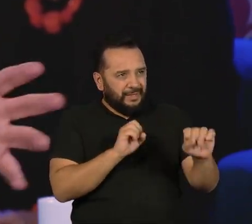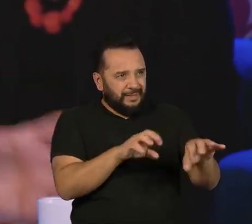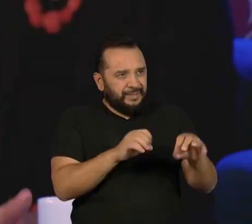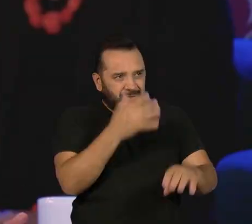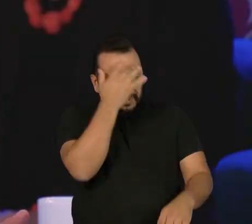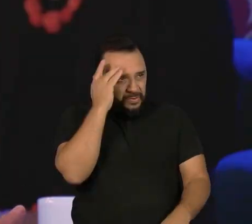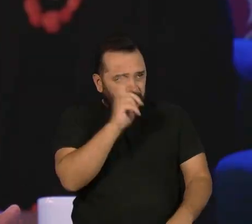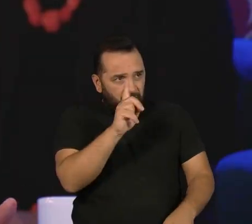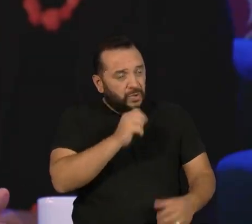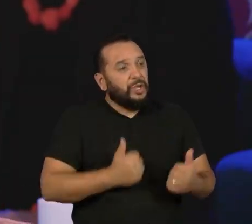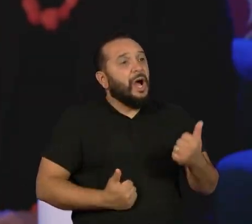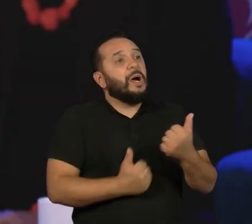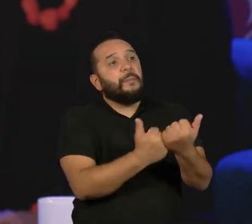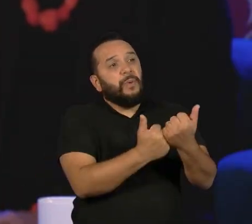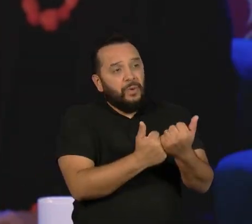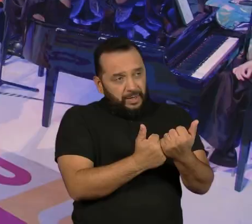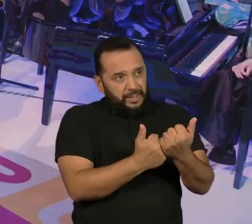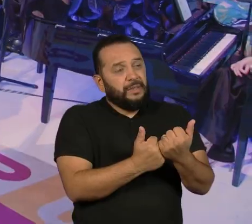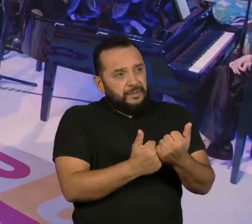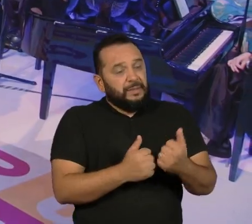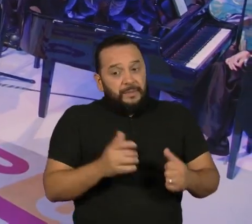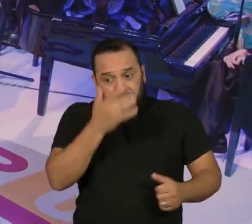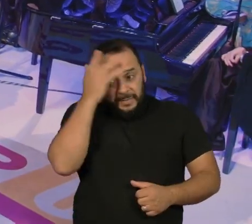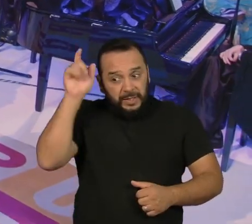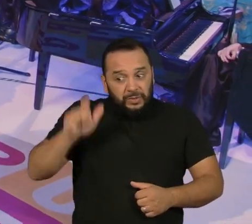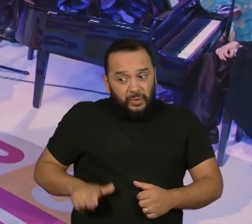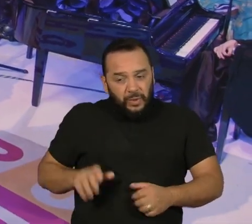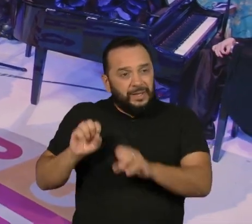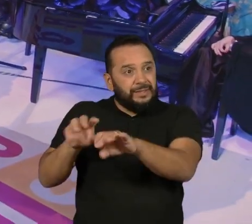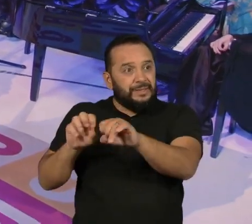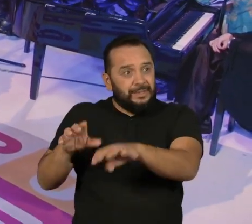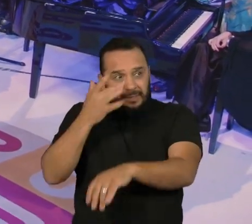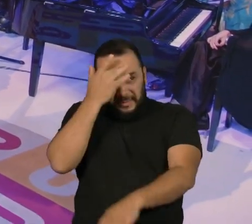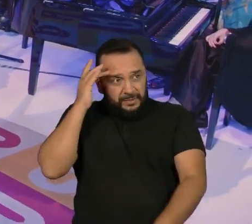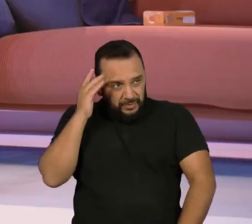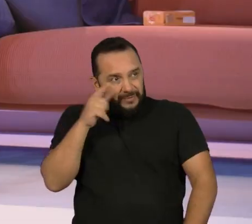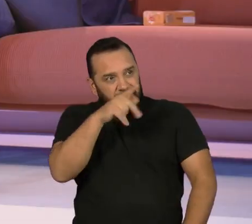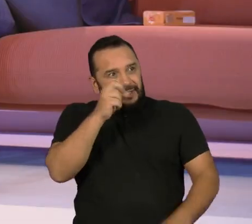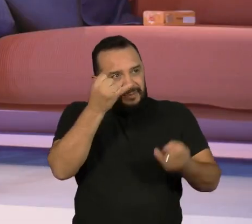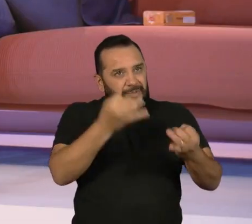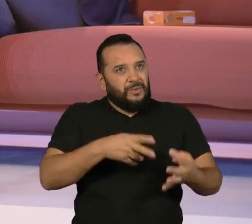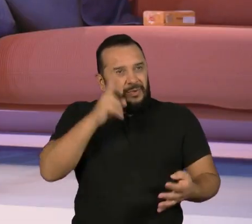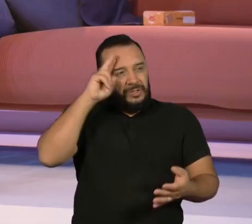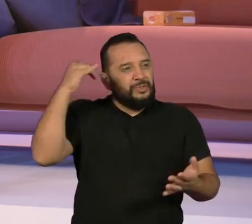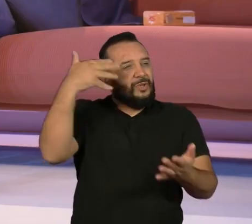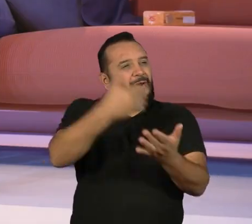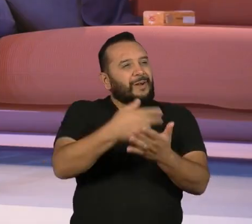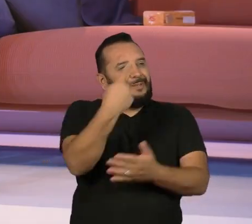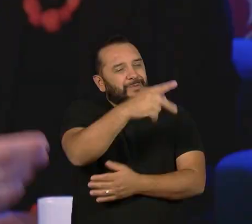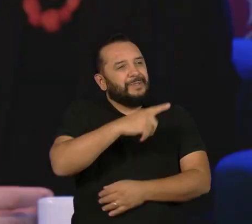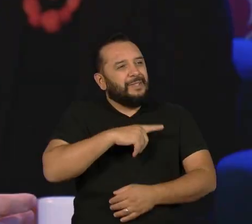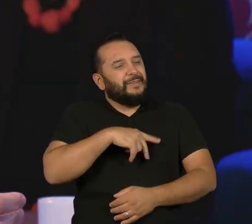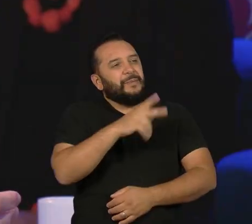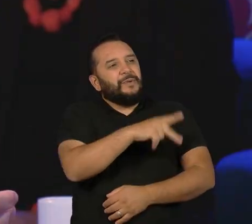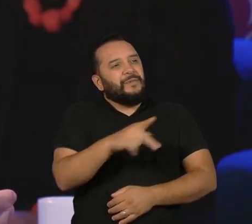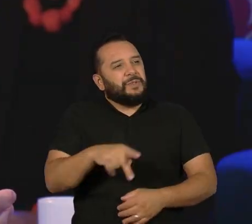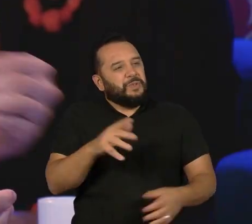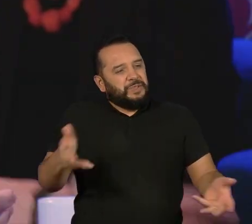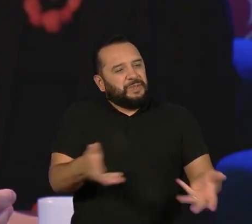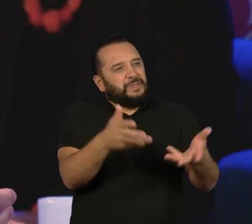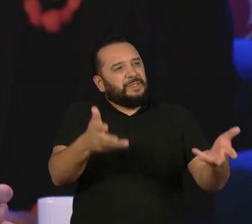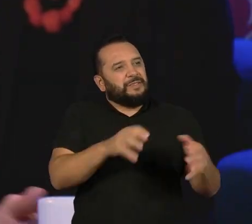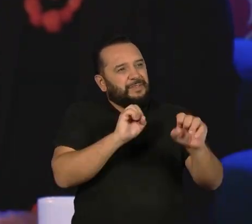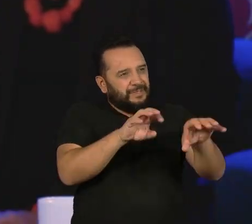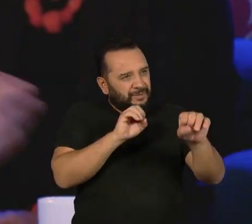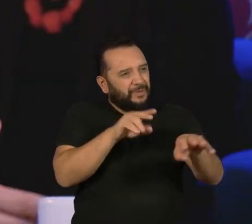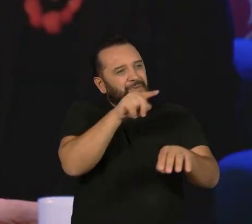Máquinas ajudam pessoas a educar pessoas. Você falando da sua história, teve um professor, uma professora que te compreendeu, que viu você